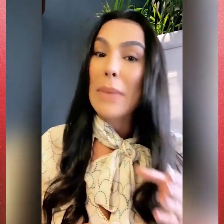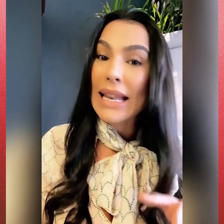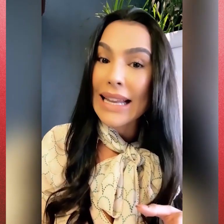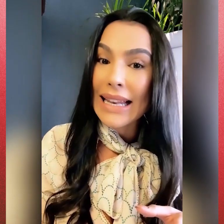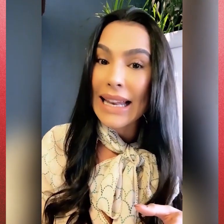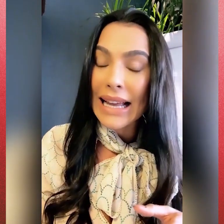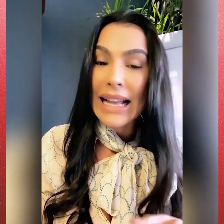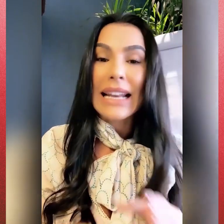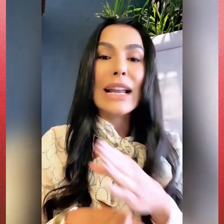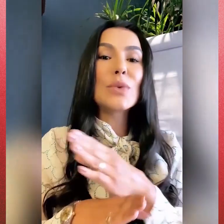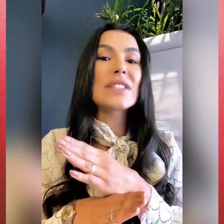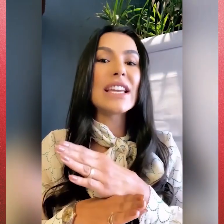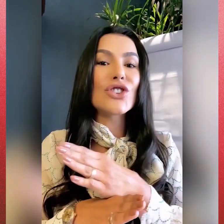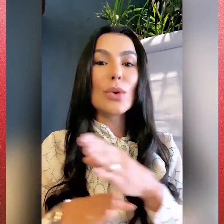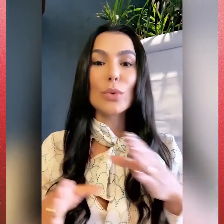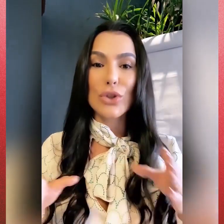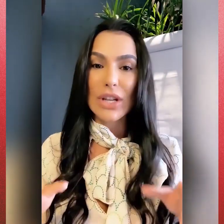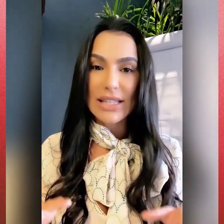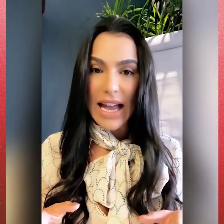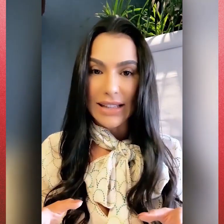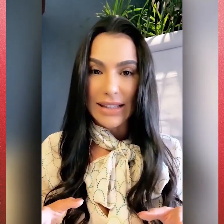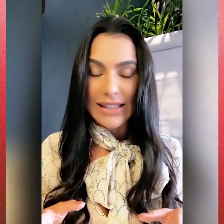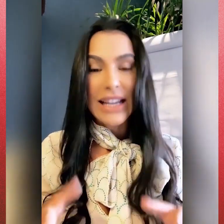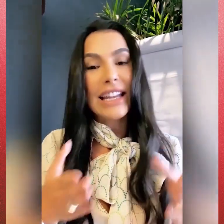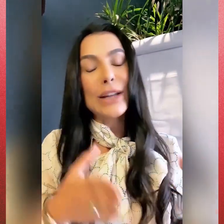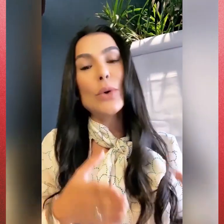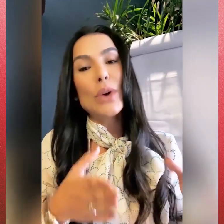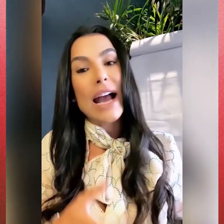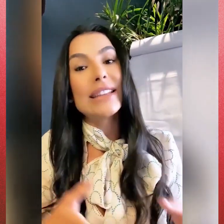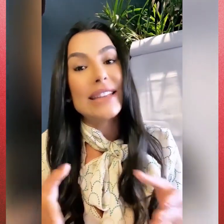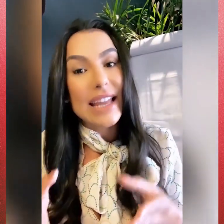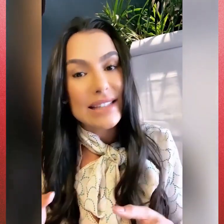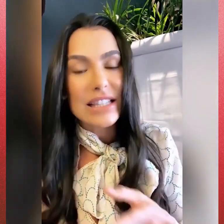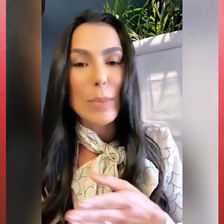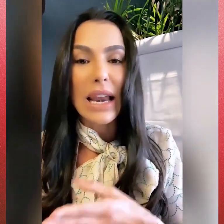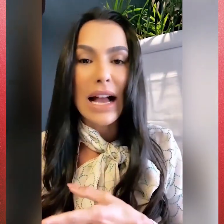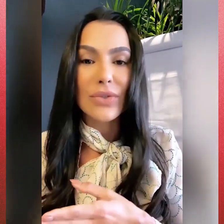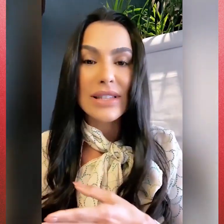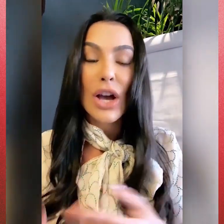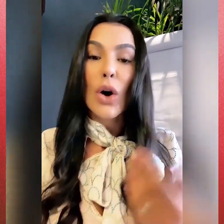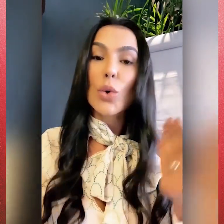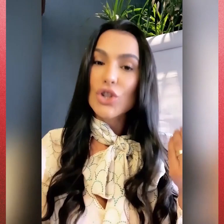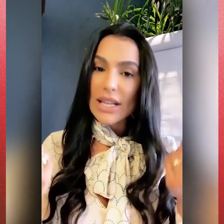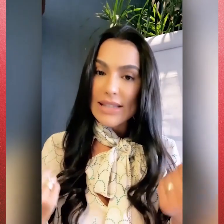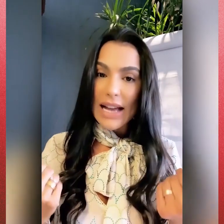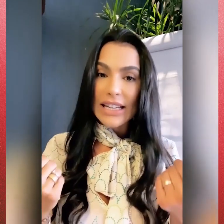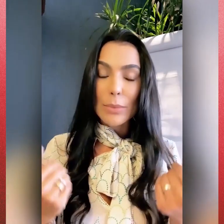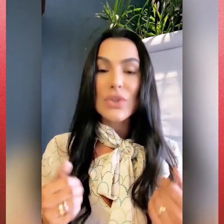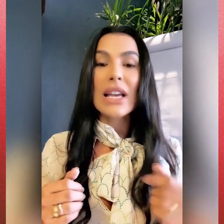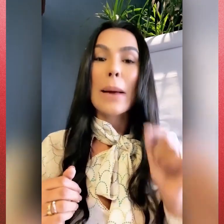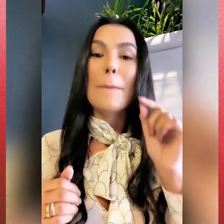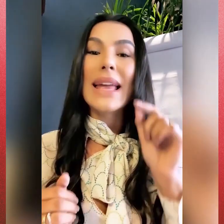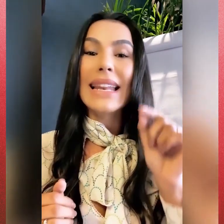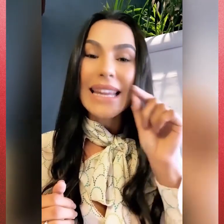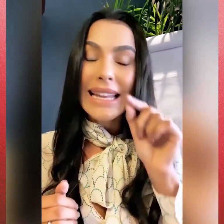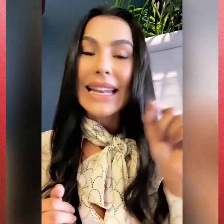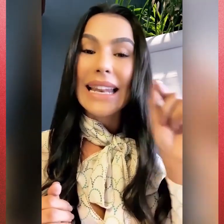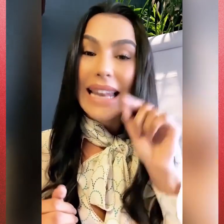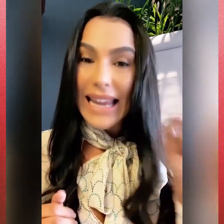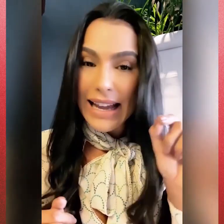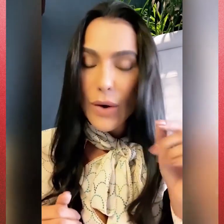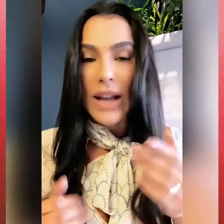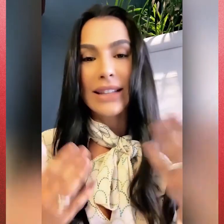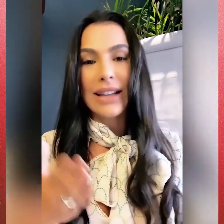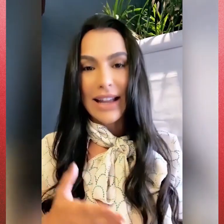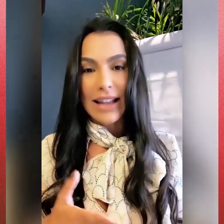e menina não sejam utilizadas. E no lugar dessas palavras, utilizaríamos